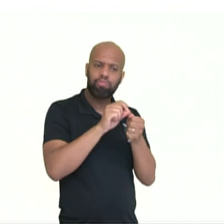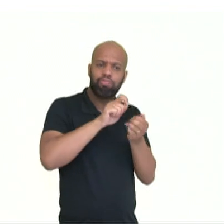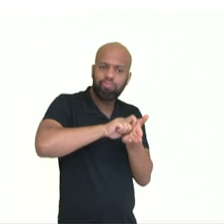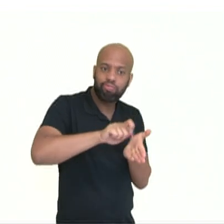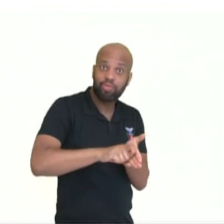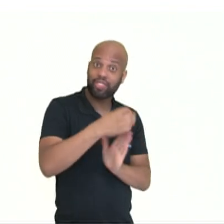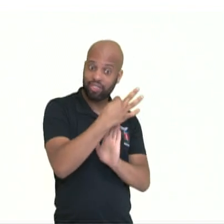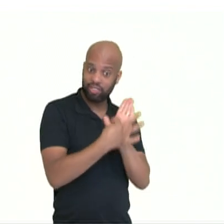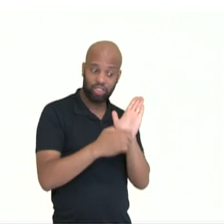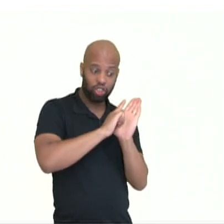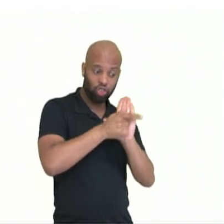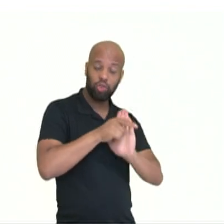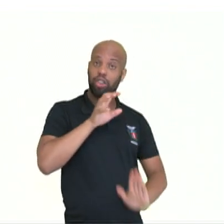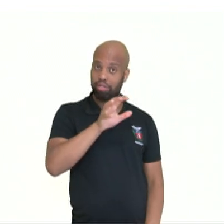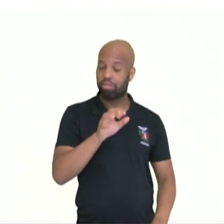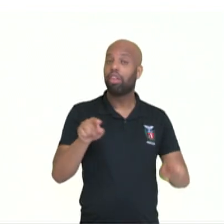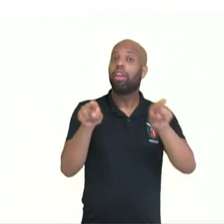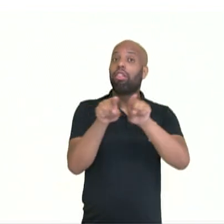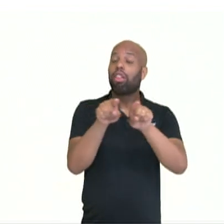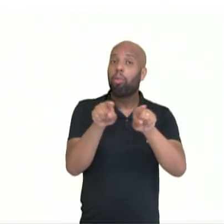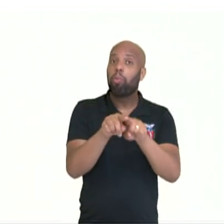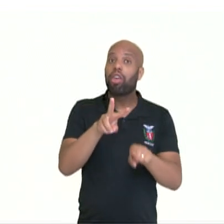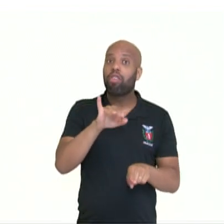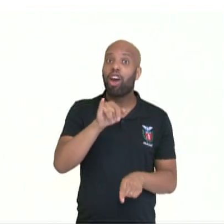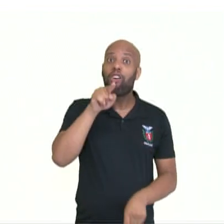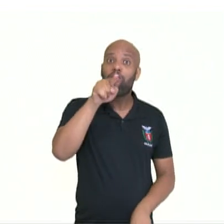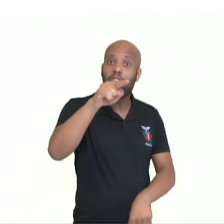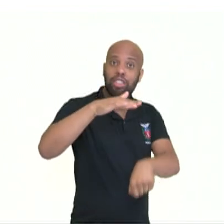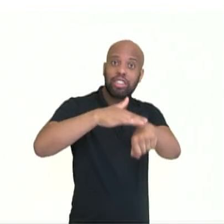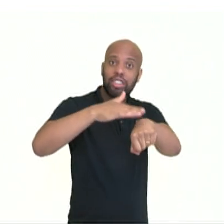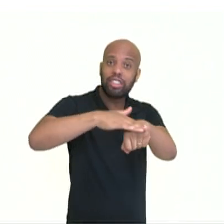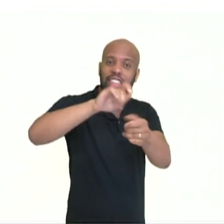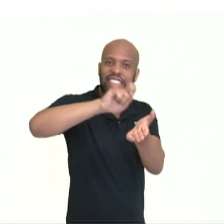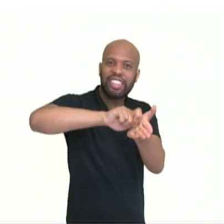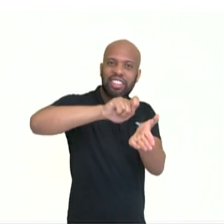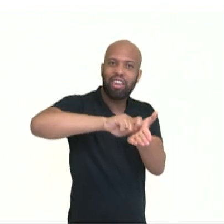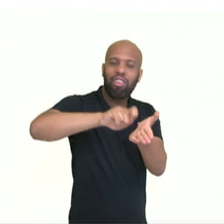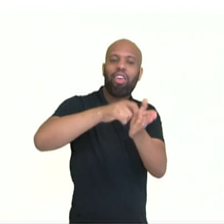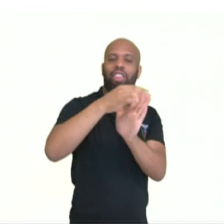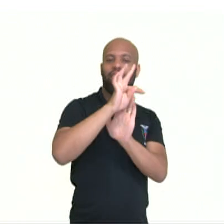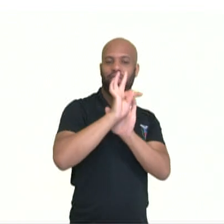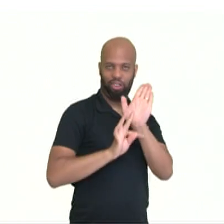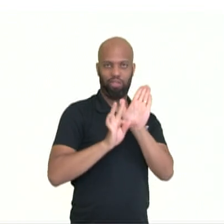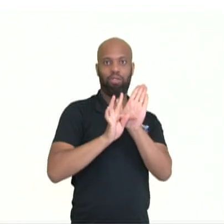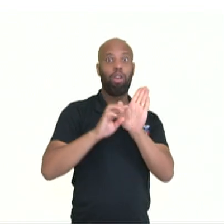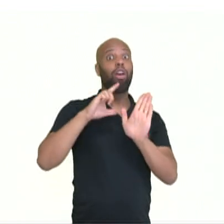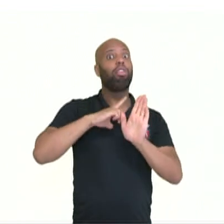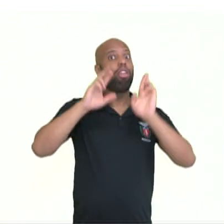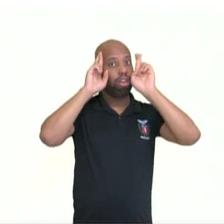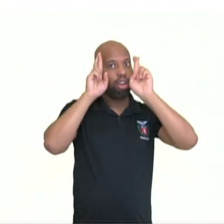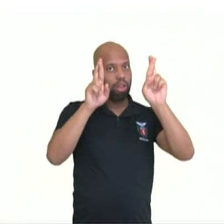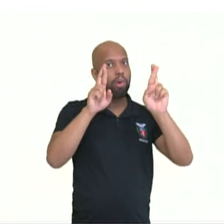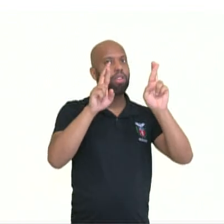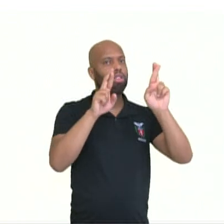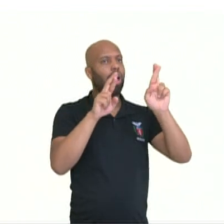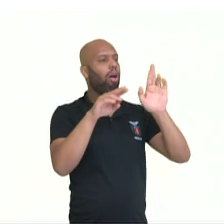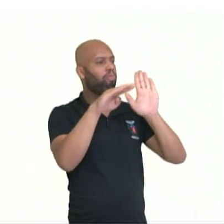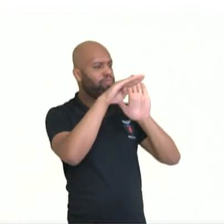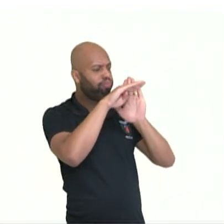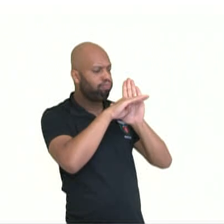estrutura da crônica, quais são os elementos de produção de uma crônica e, claro,